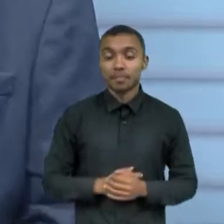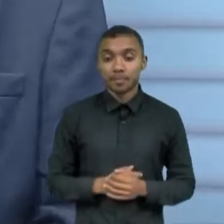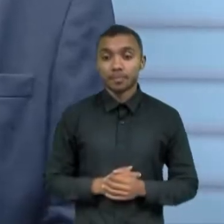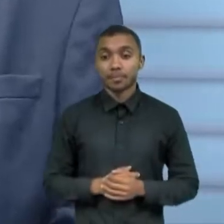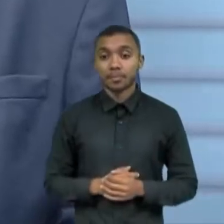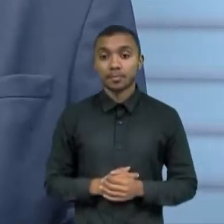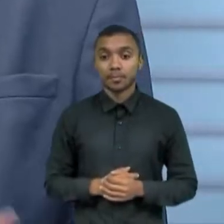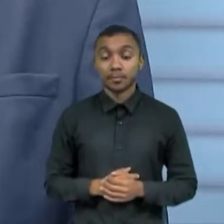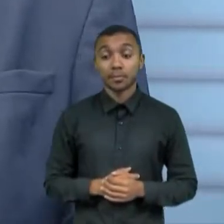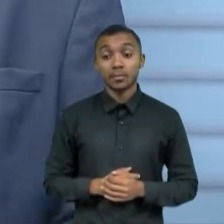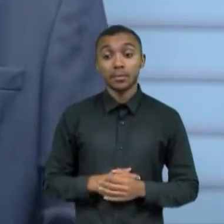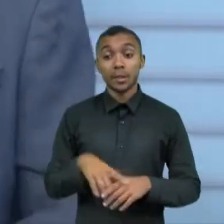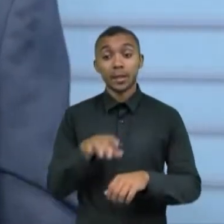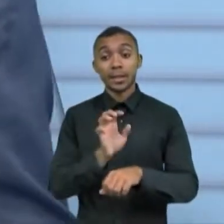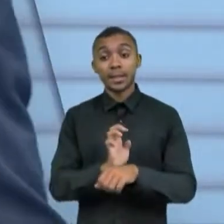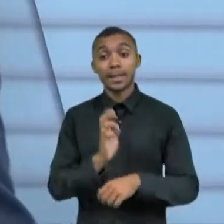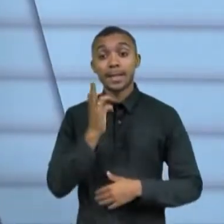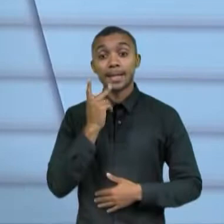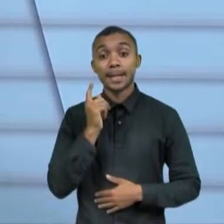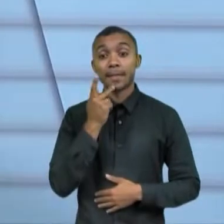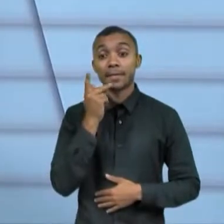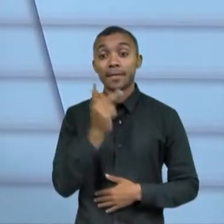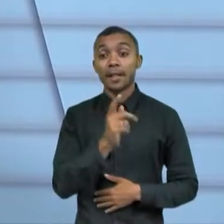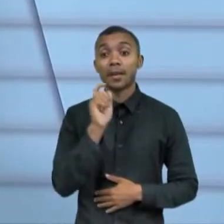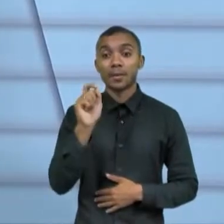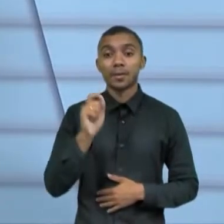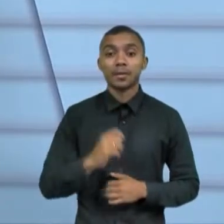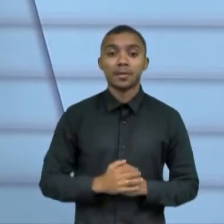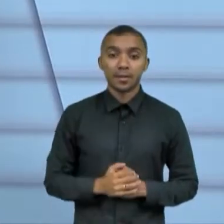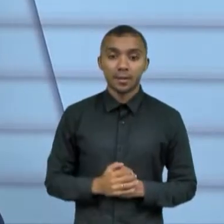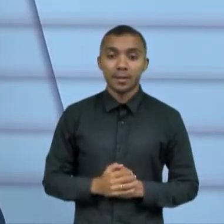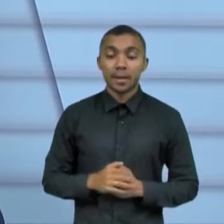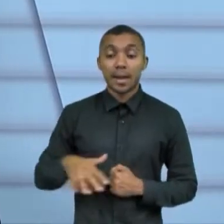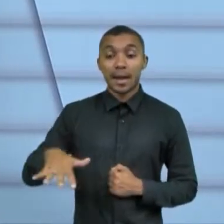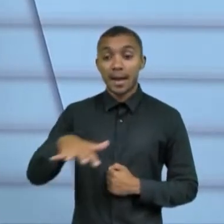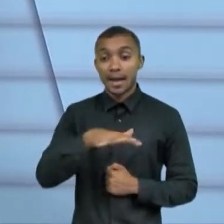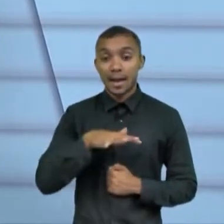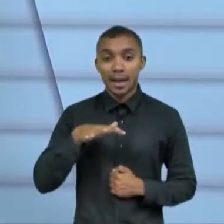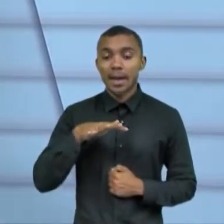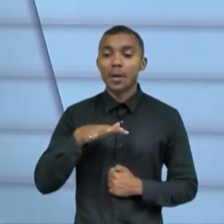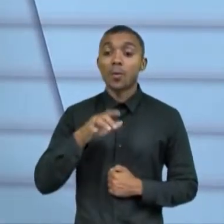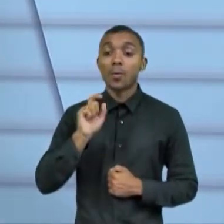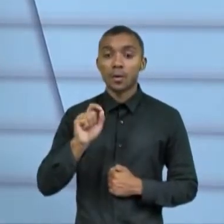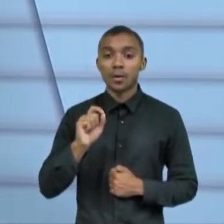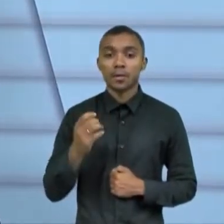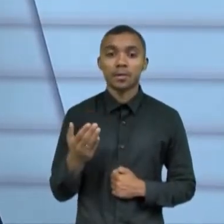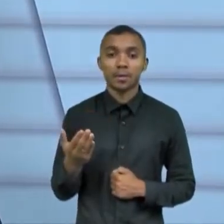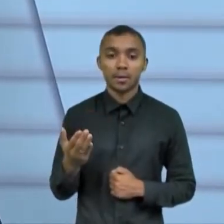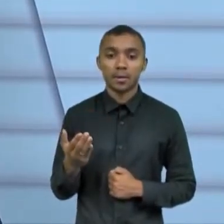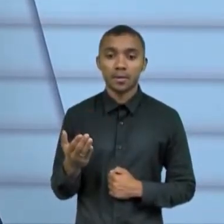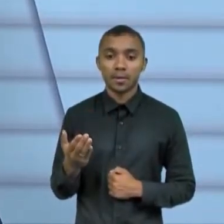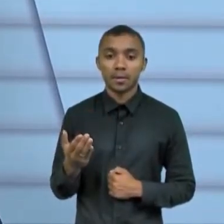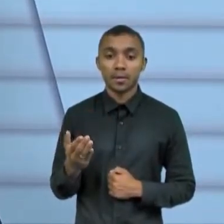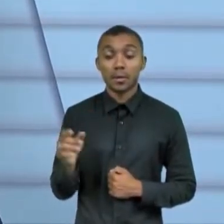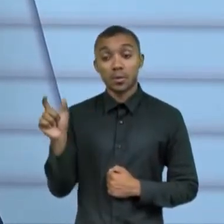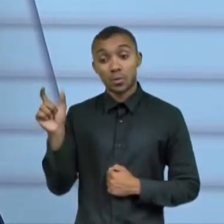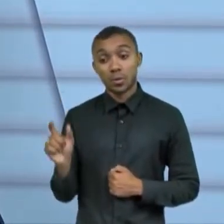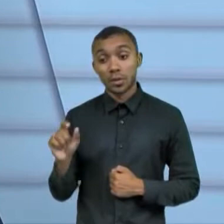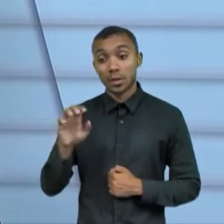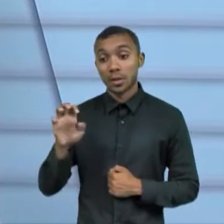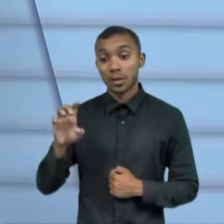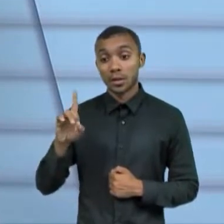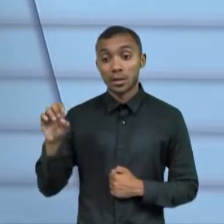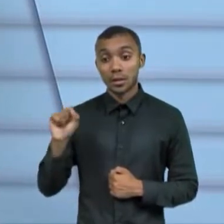Lira, aqui no nosso cearanseis, que o Ceará, Fortaleza, é a terra de muro baixo, né? Você colocou muito bem, quer dizer, que o doutor